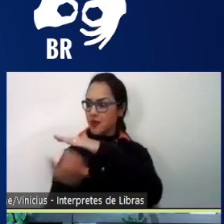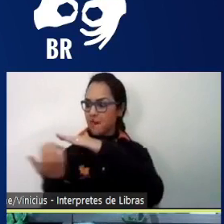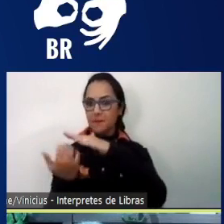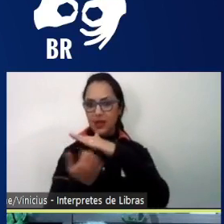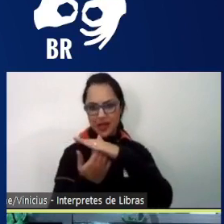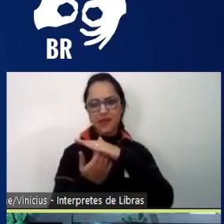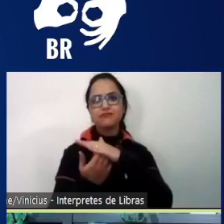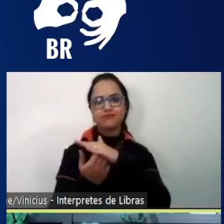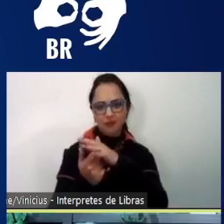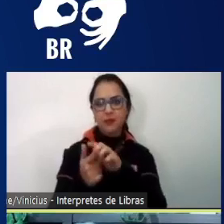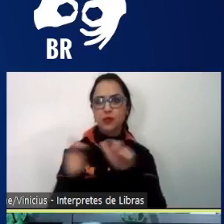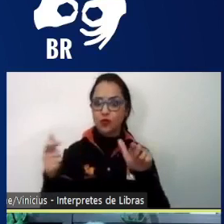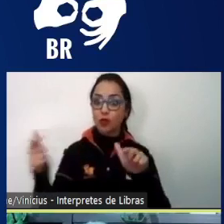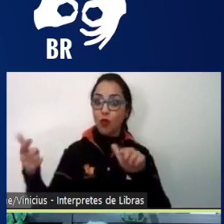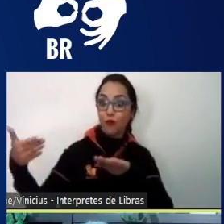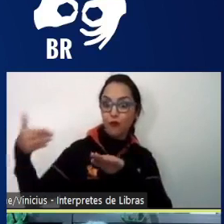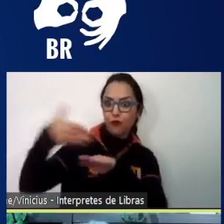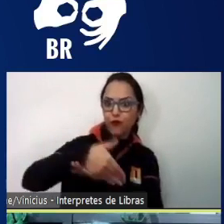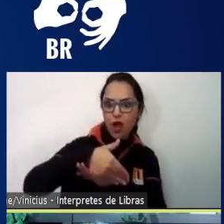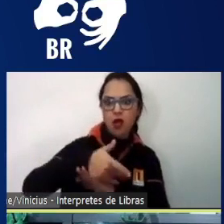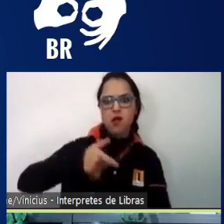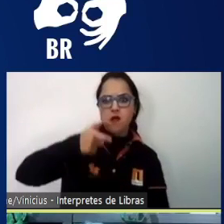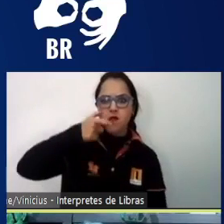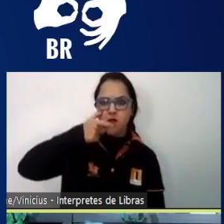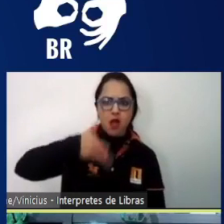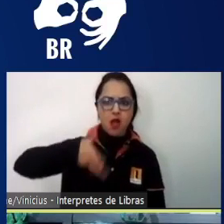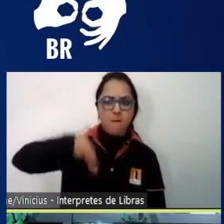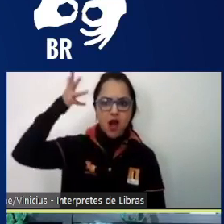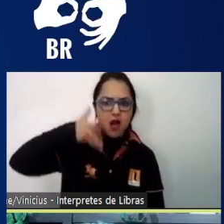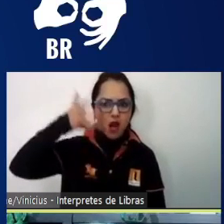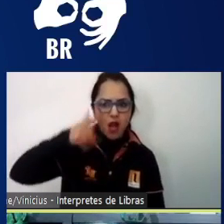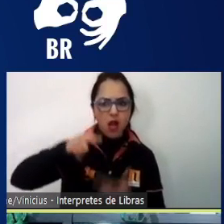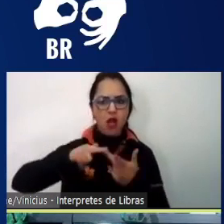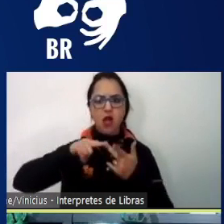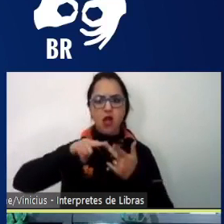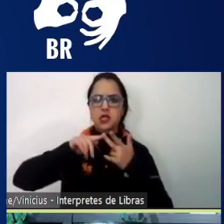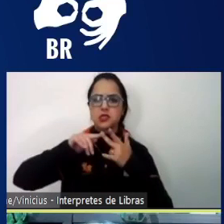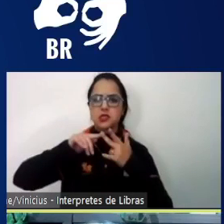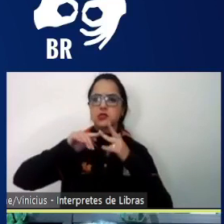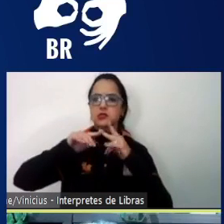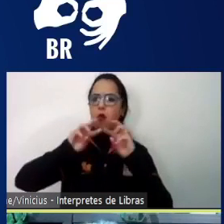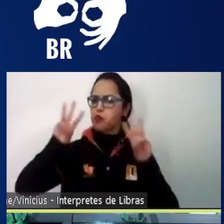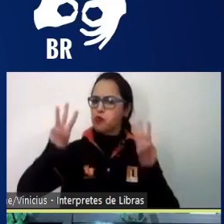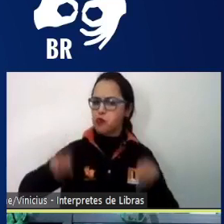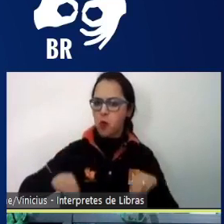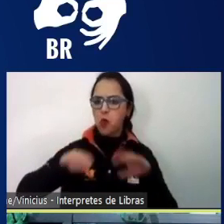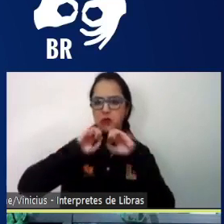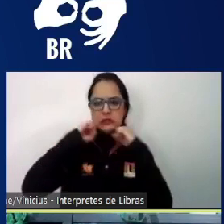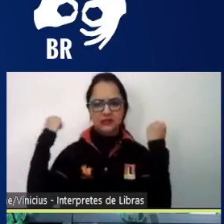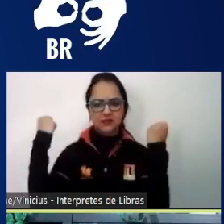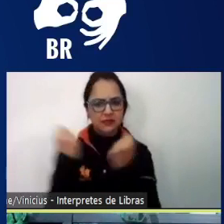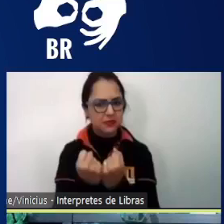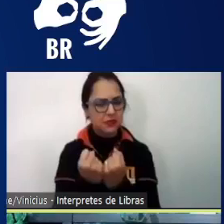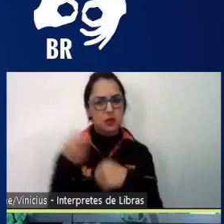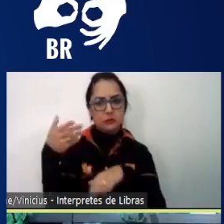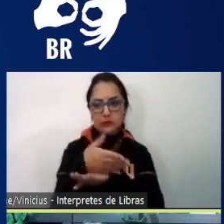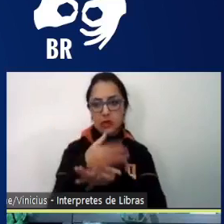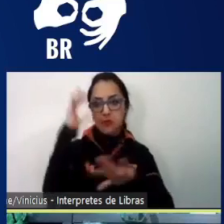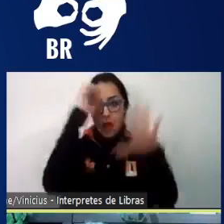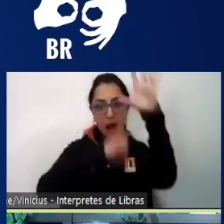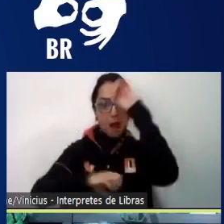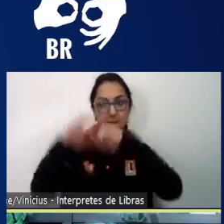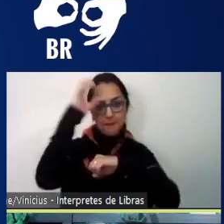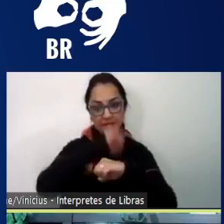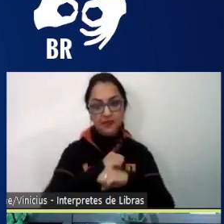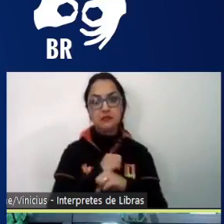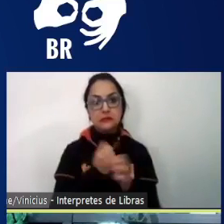geral têm participado de eventos, de palestras, né? Fóruns, treinamentos, com o objetivo